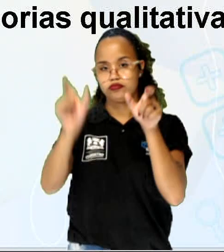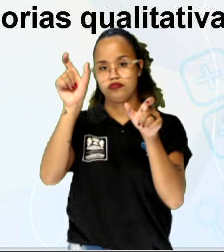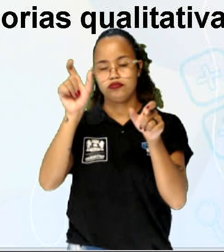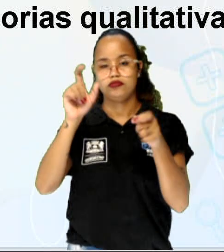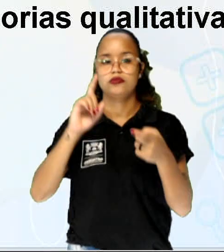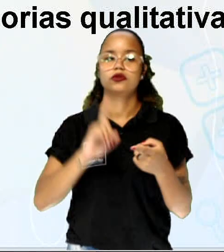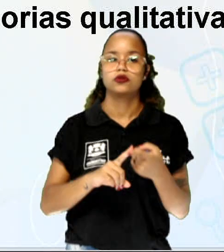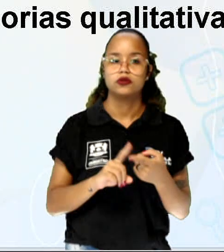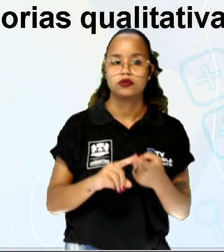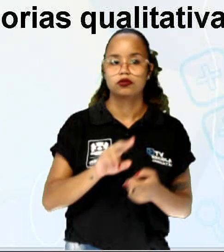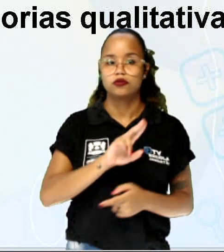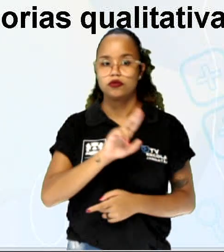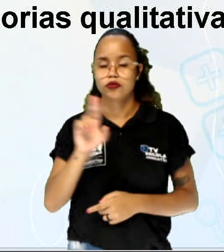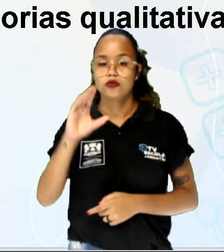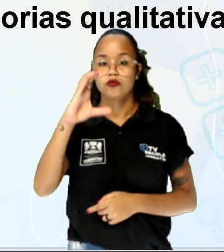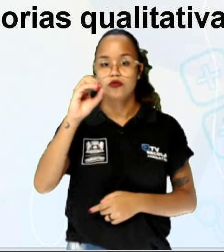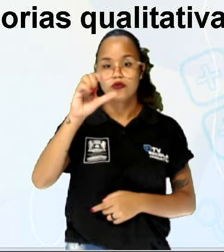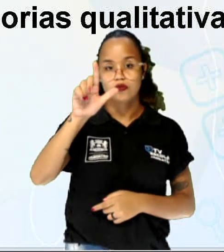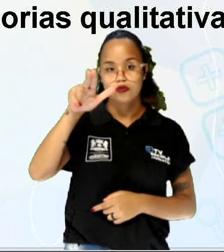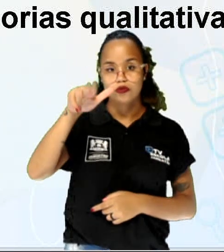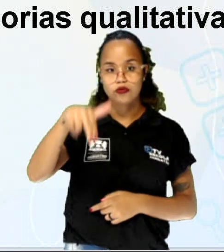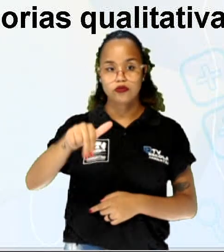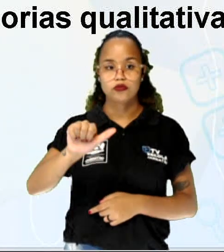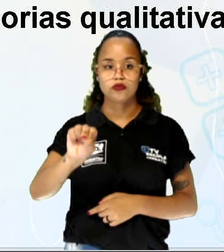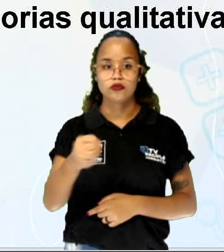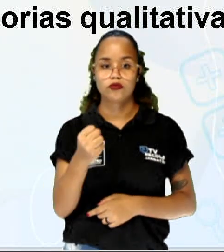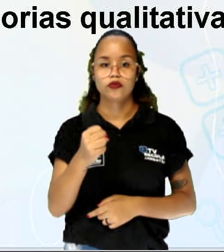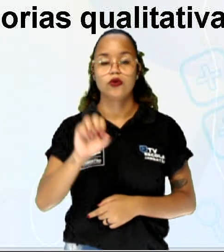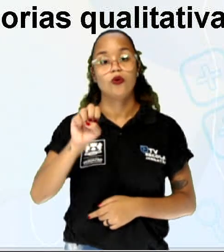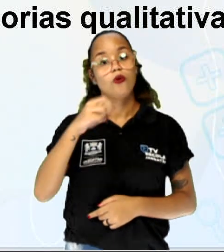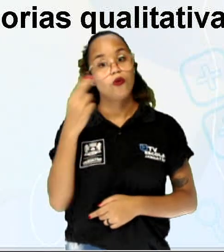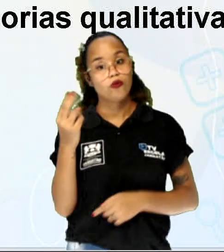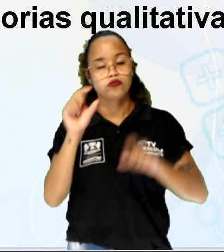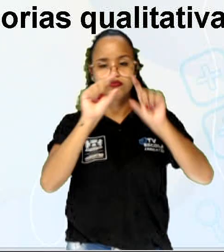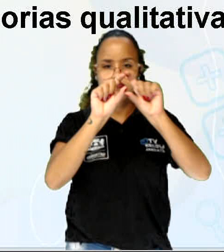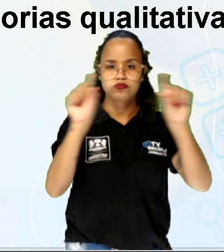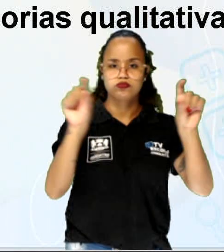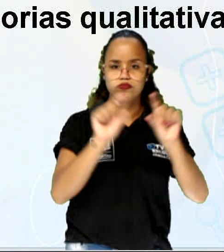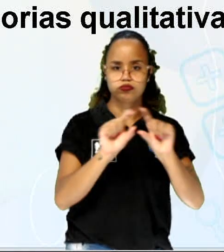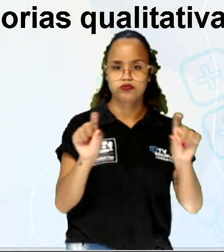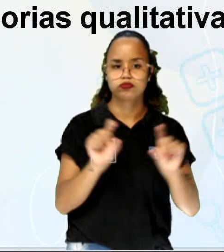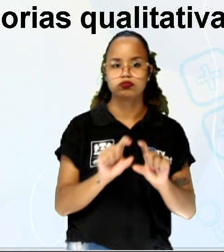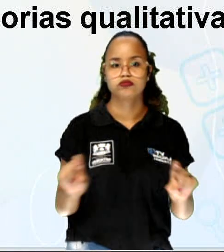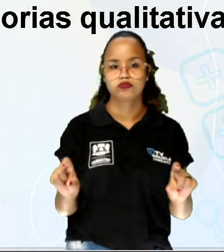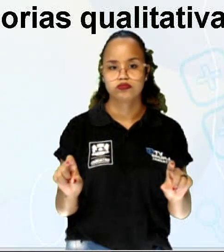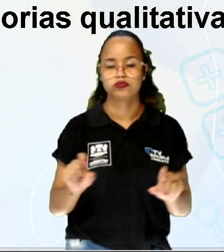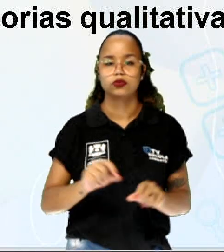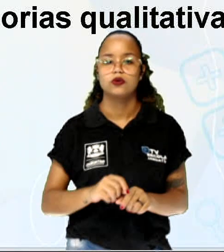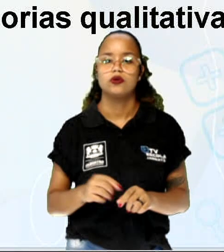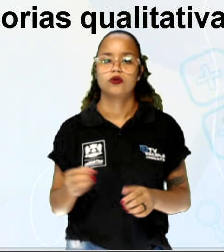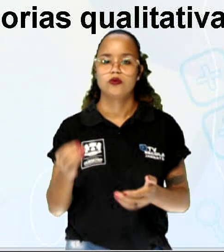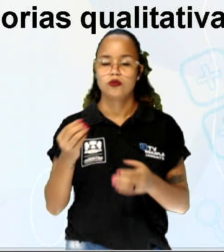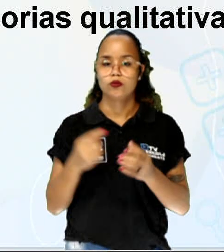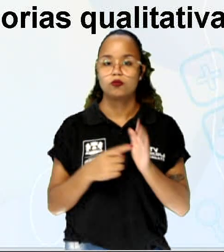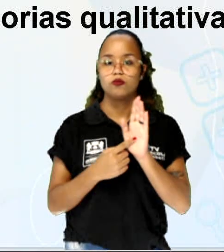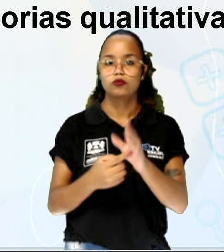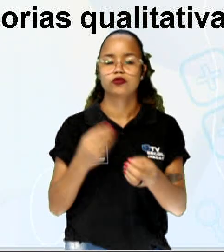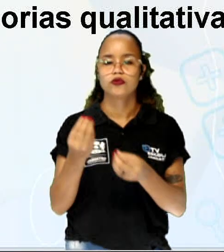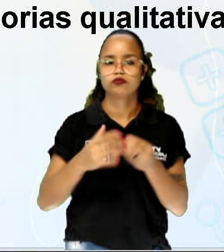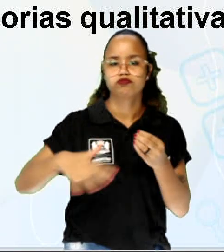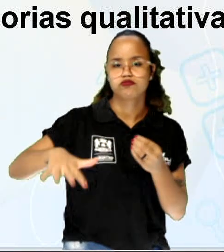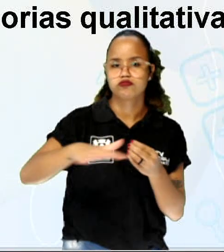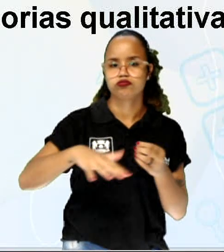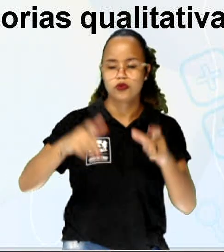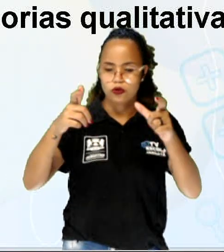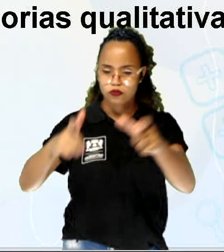também é chamado de gráfico de barra e são usados na comparação dos quantitativos em setores, espaço de tempo ou lugares. Os dados